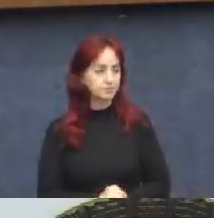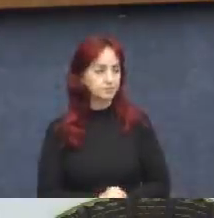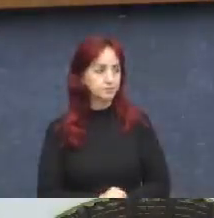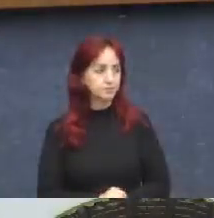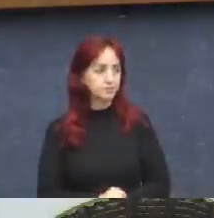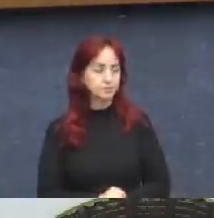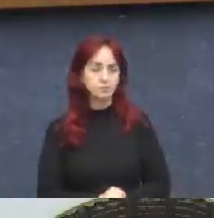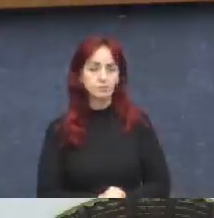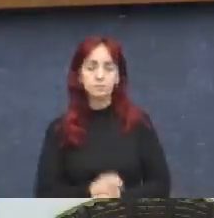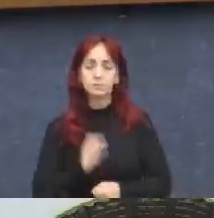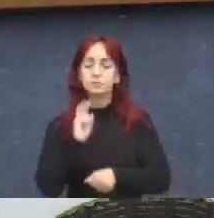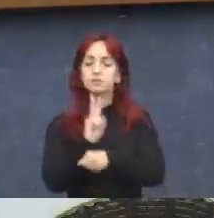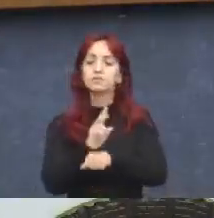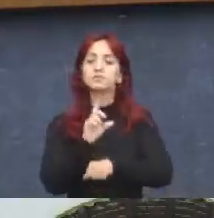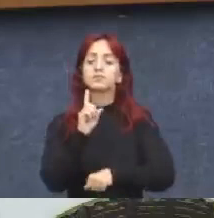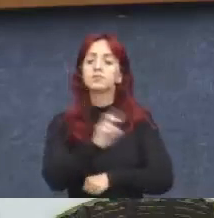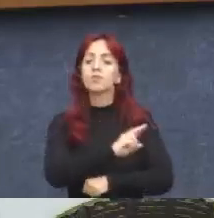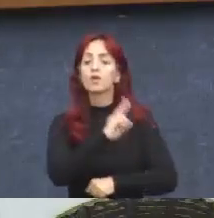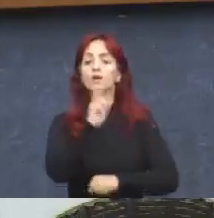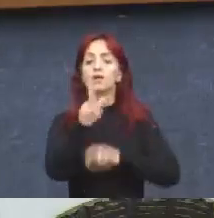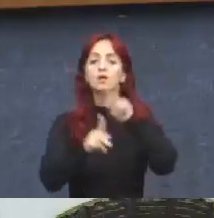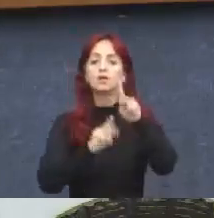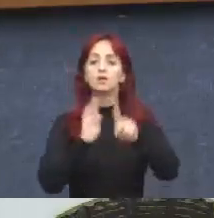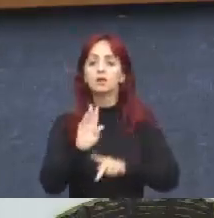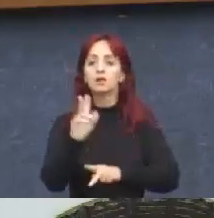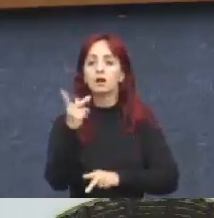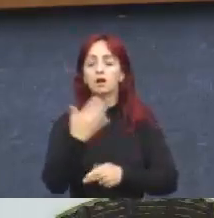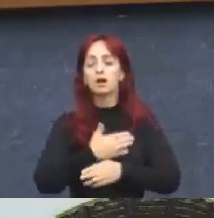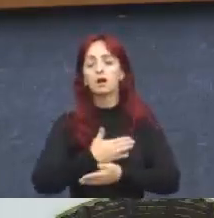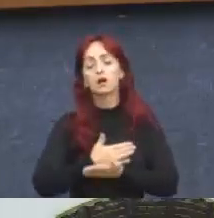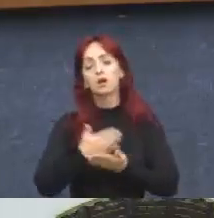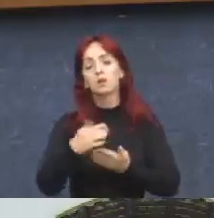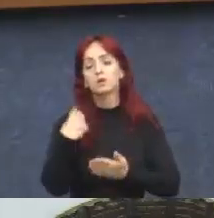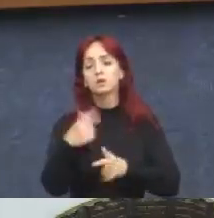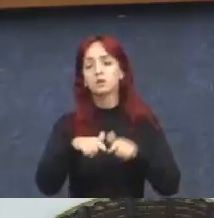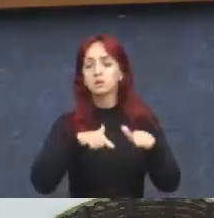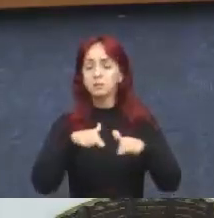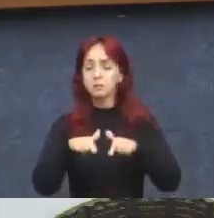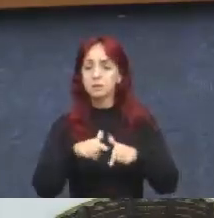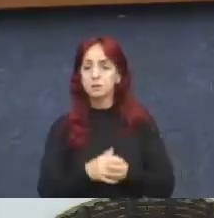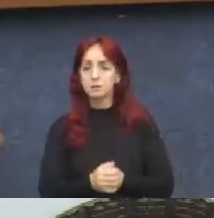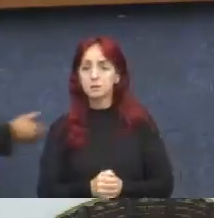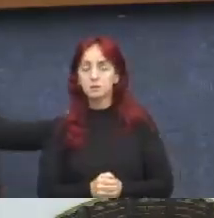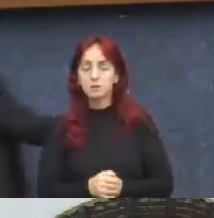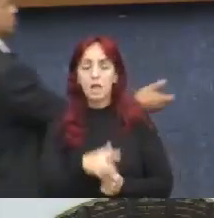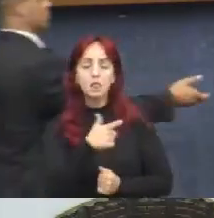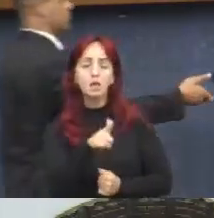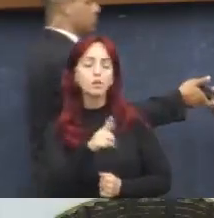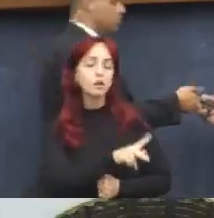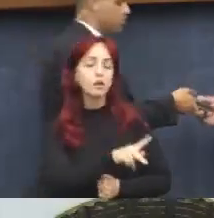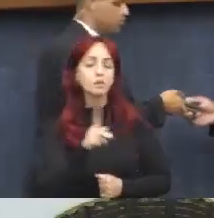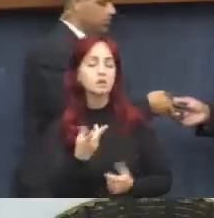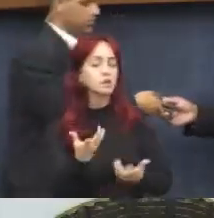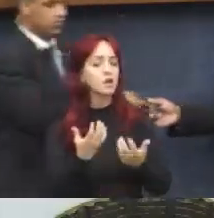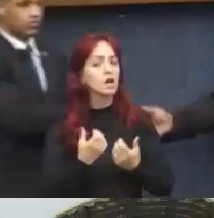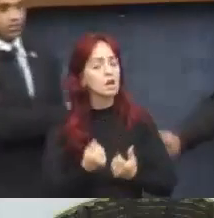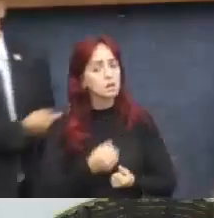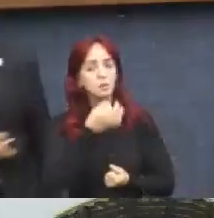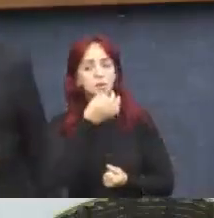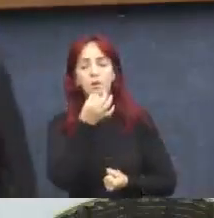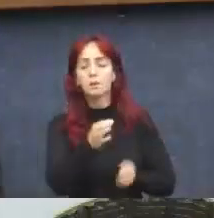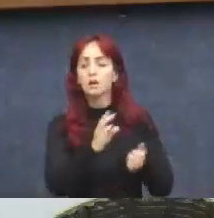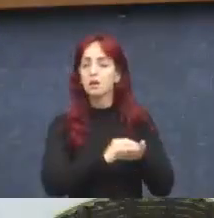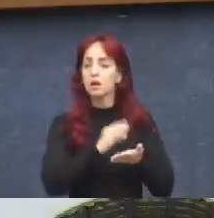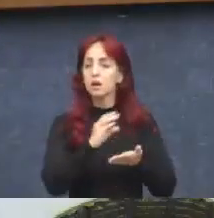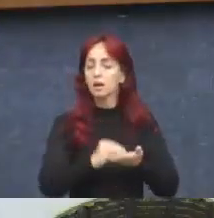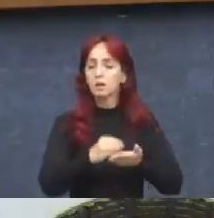Sob a proteção de Deus, em nome do povo de Belo Horizonte, nós iniciamos os nossos trabalhos. Então, tendo esta presidência recebido impugnação da